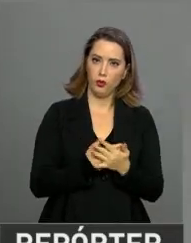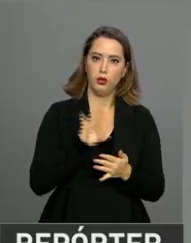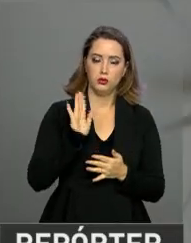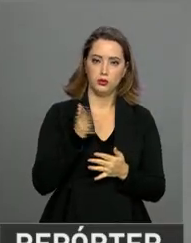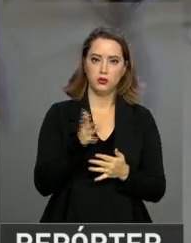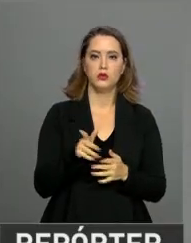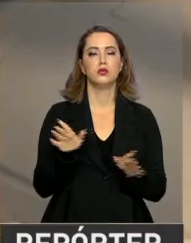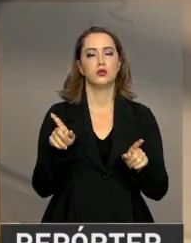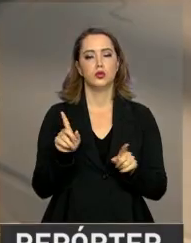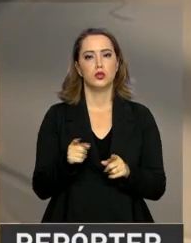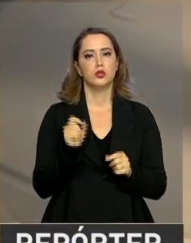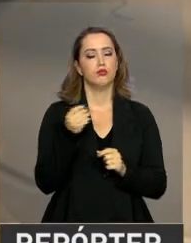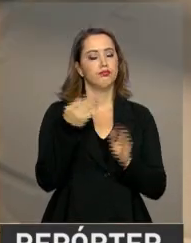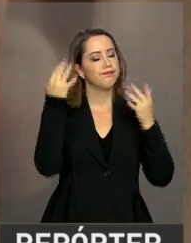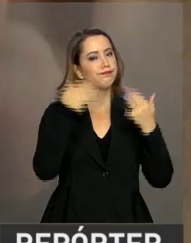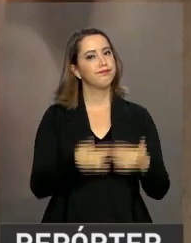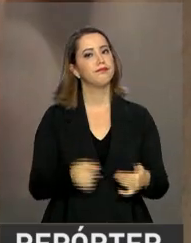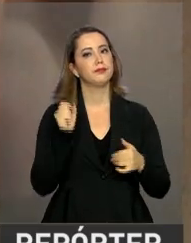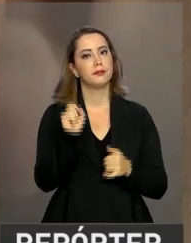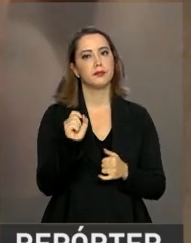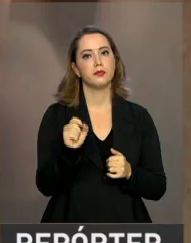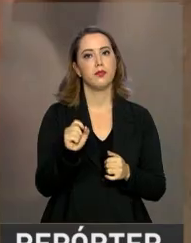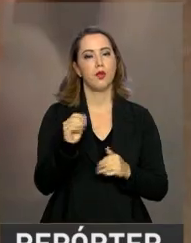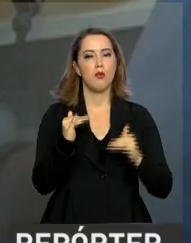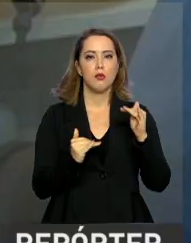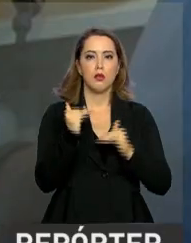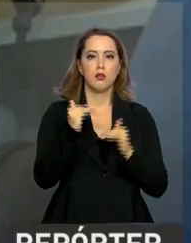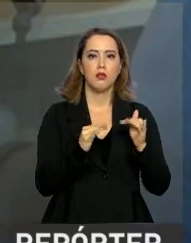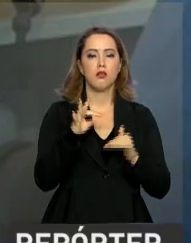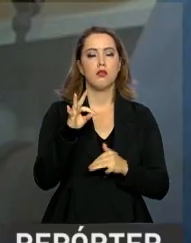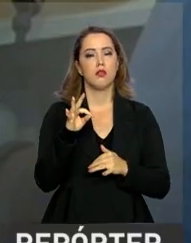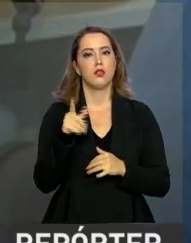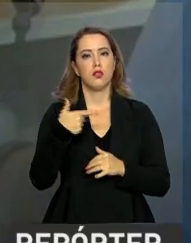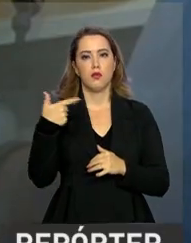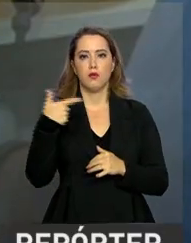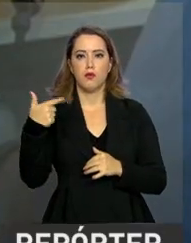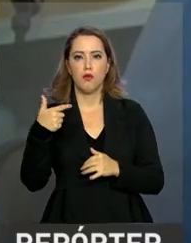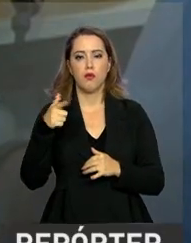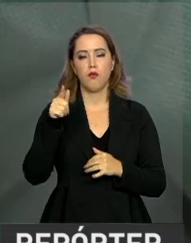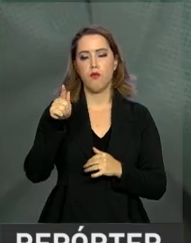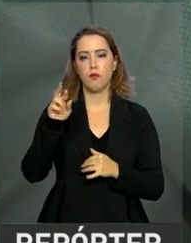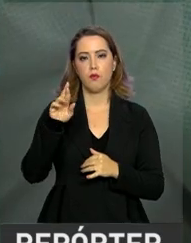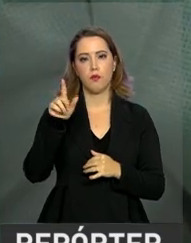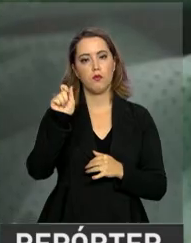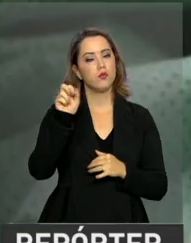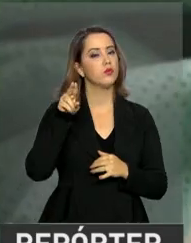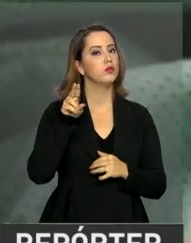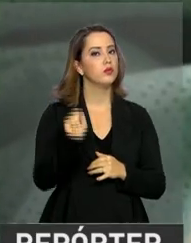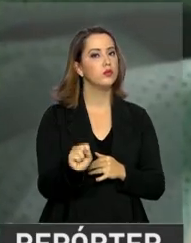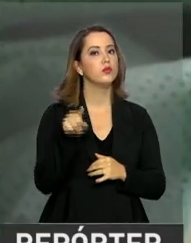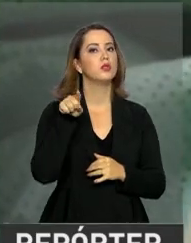Cruz e Getúlio Vargas revela que quando a temperatura varia entre 22 e 24 graus, a capacidade